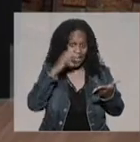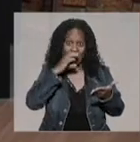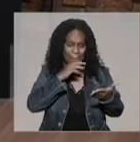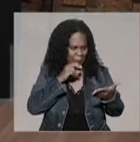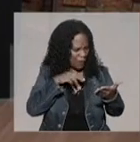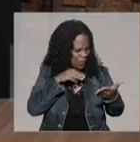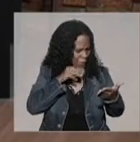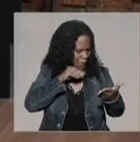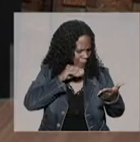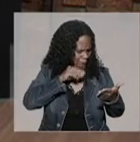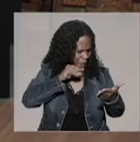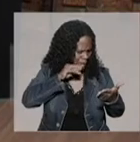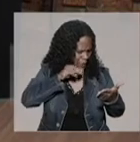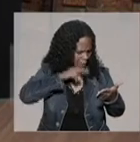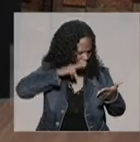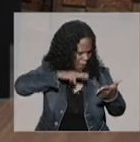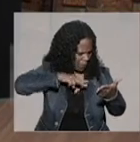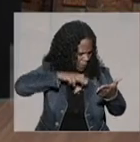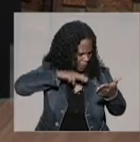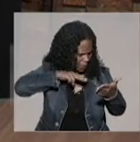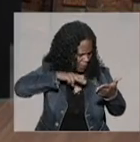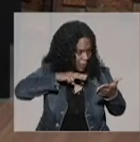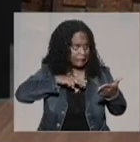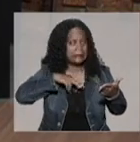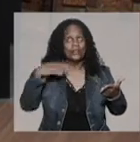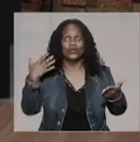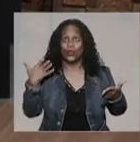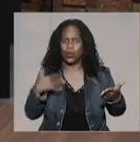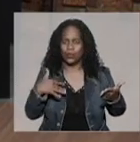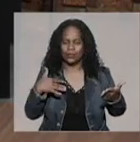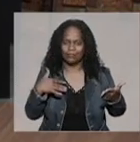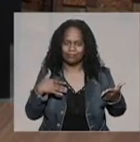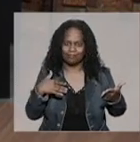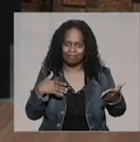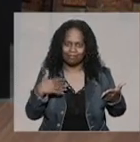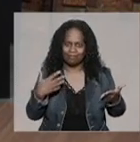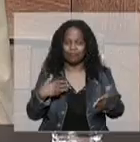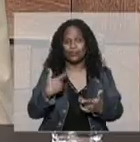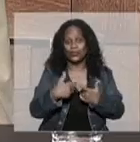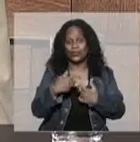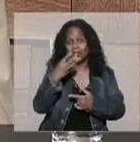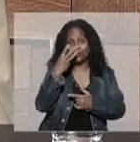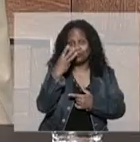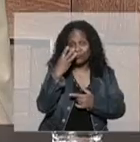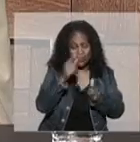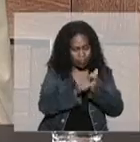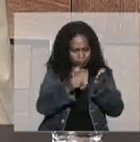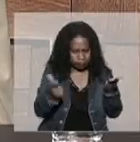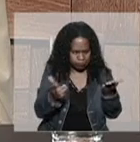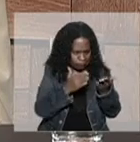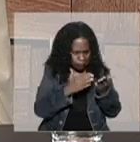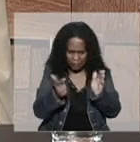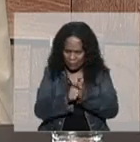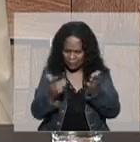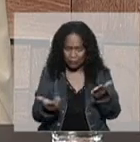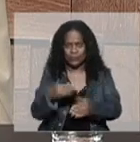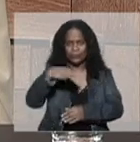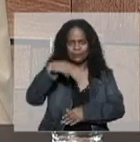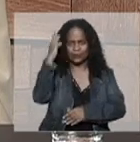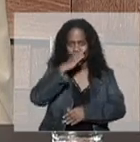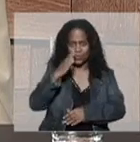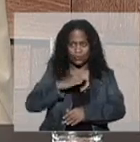é bastante coisa. Aí 15 eu... minutos é um tempo. Nossa. É. Eram 3 blocos.